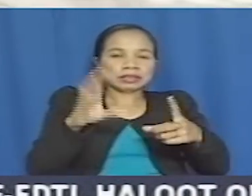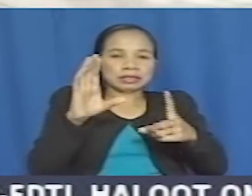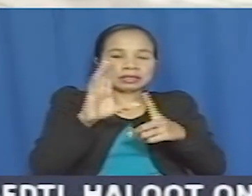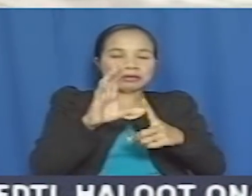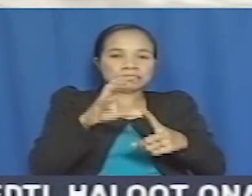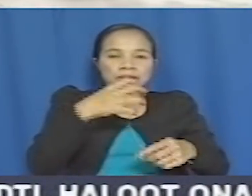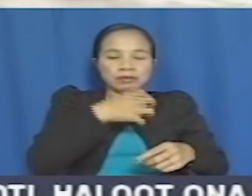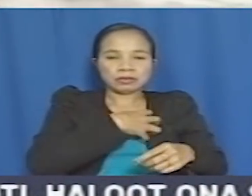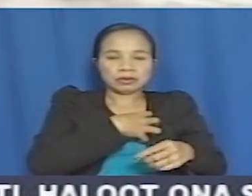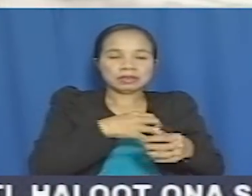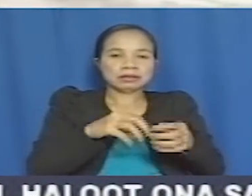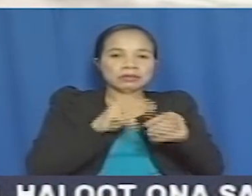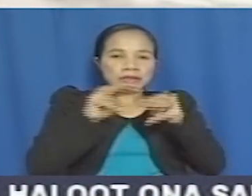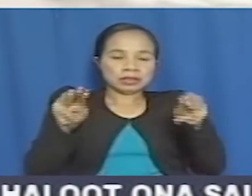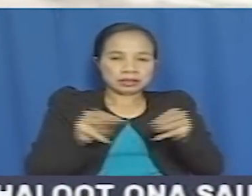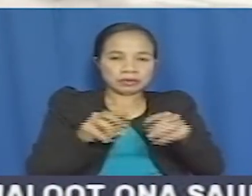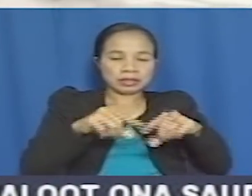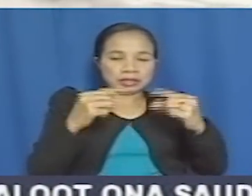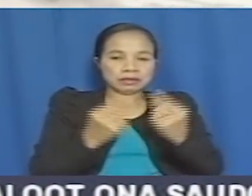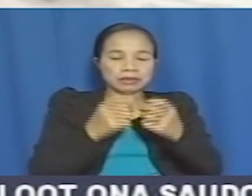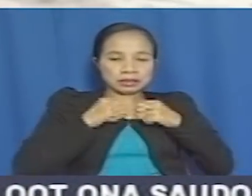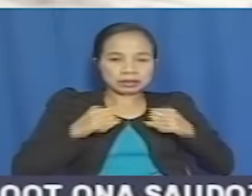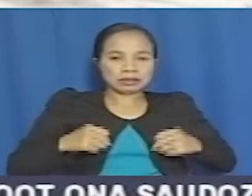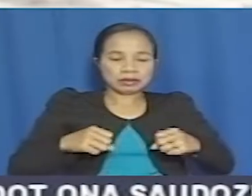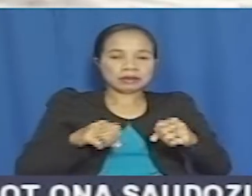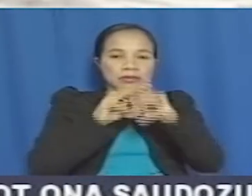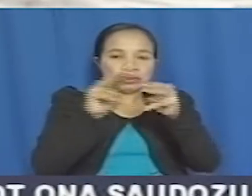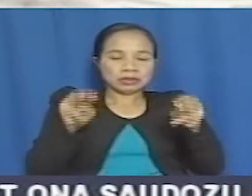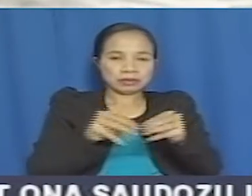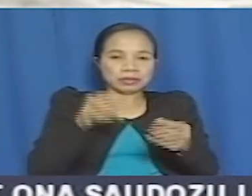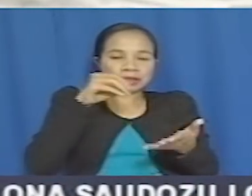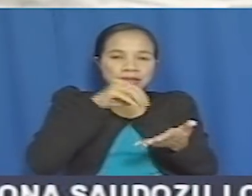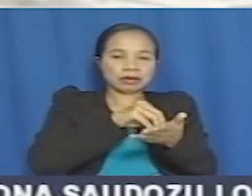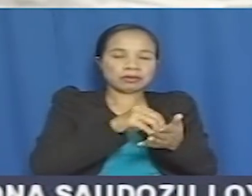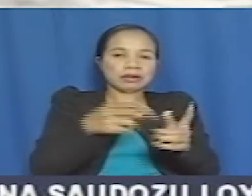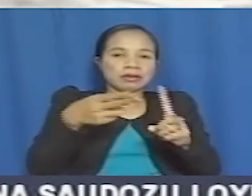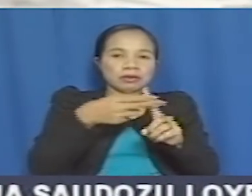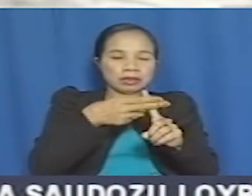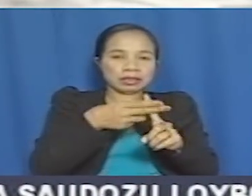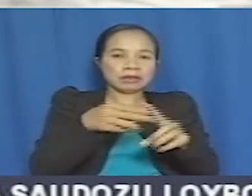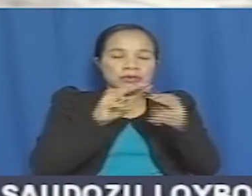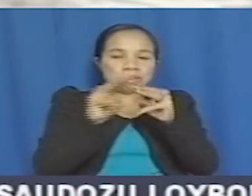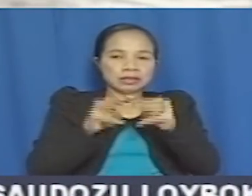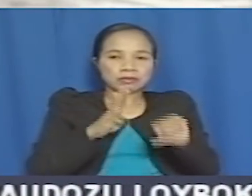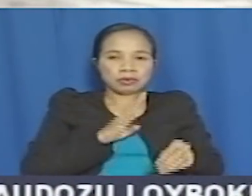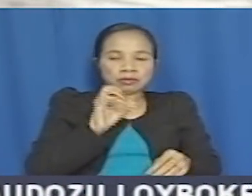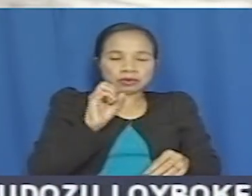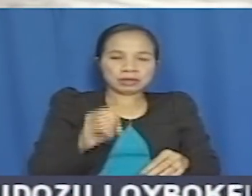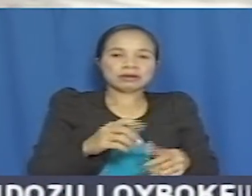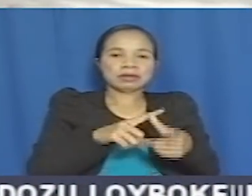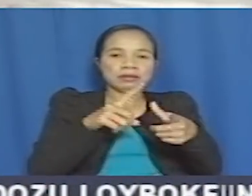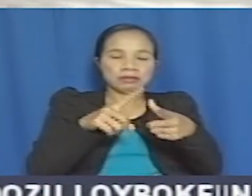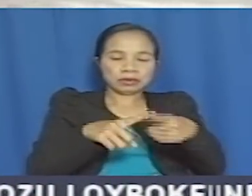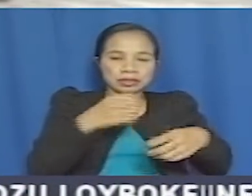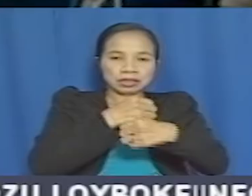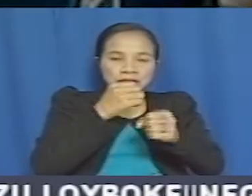município no equipa saúde município tau ona ia carantina zenazio municipal Babonaro no hafoine